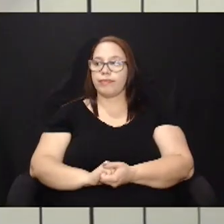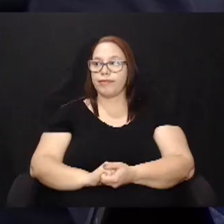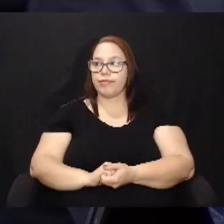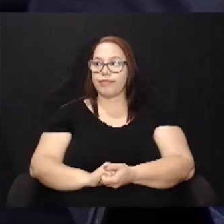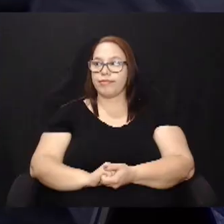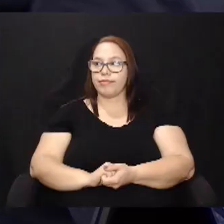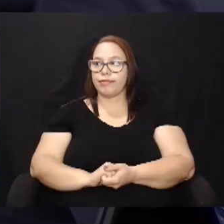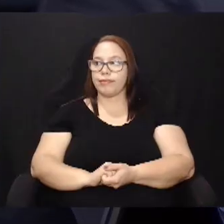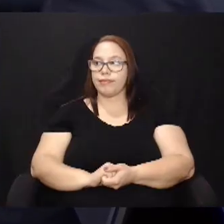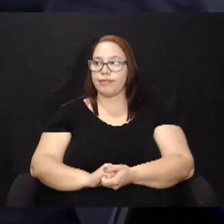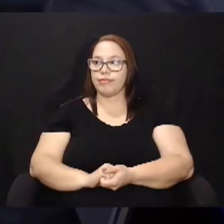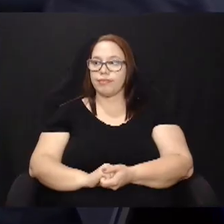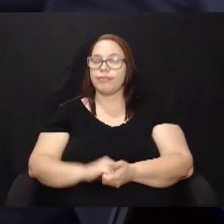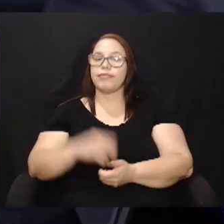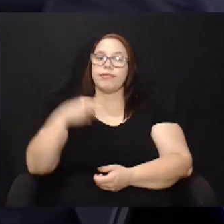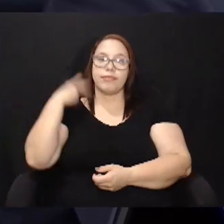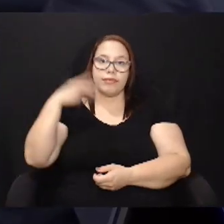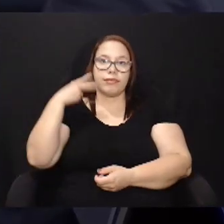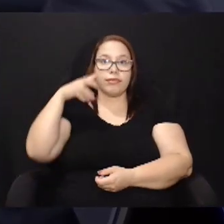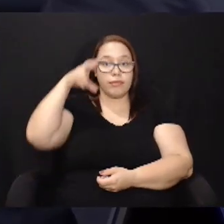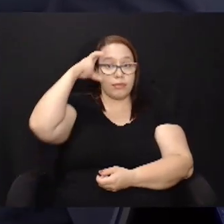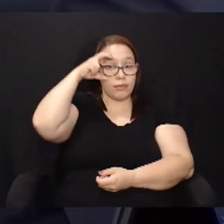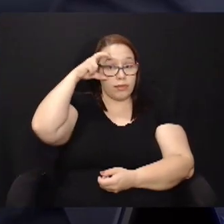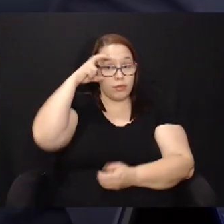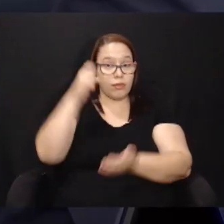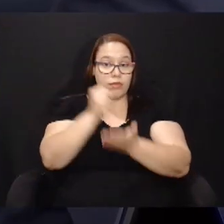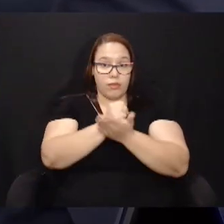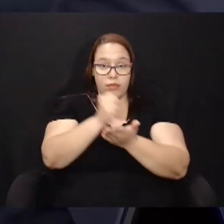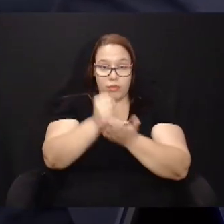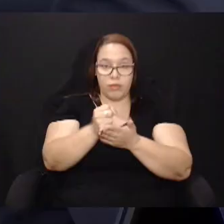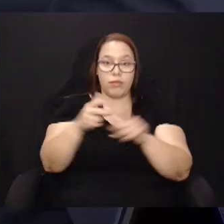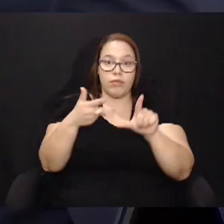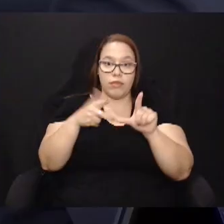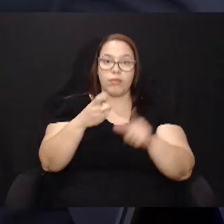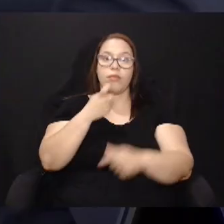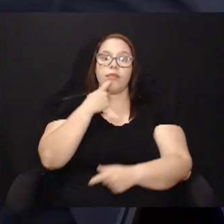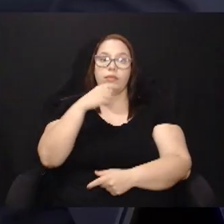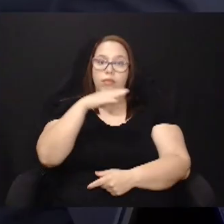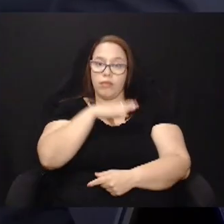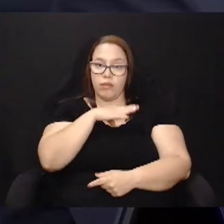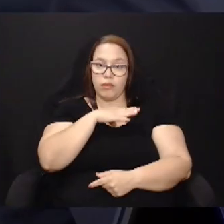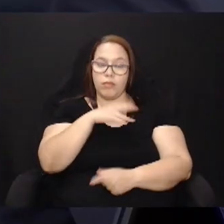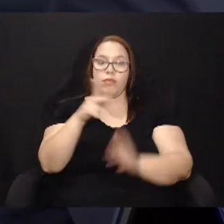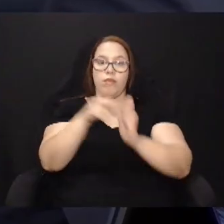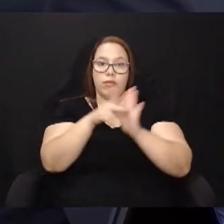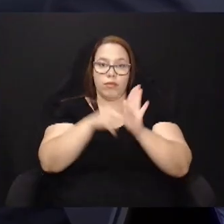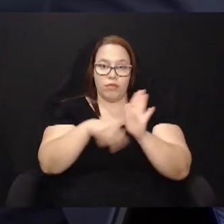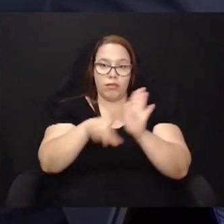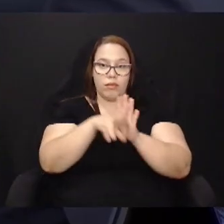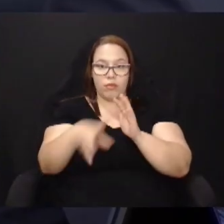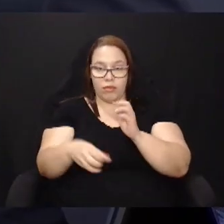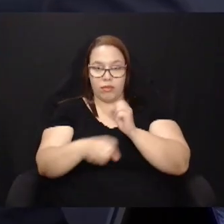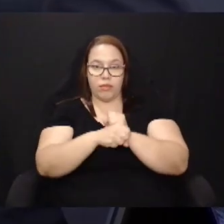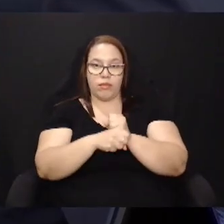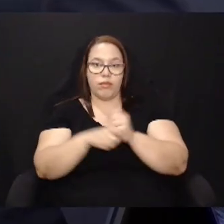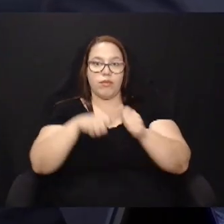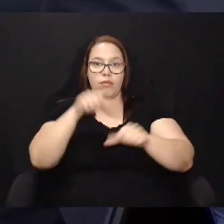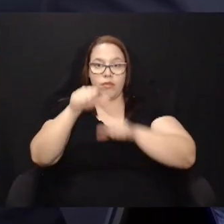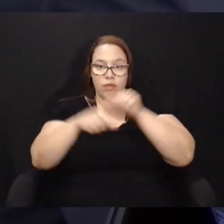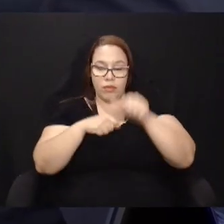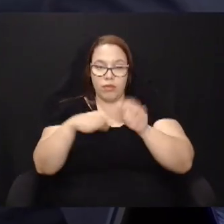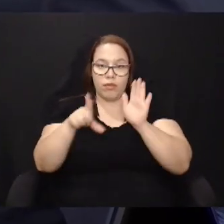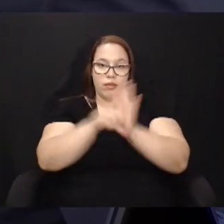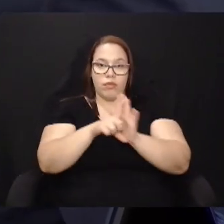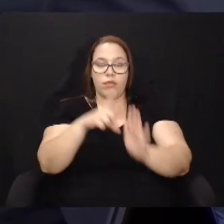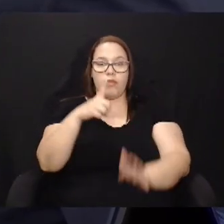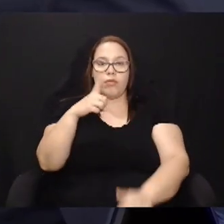O vereador Carlinhos Camelô protocolou no Legislativo de Campinas um projeto de lei complementar que altera a Lei nº